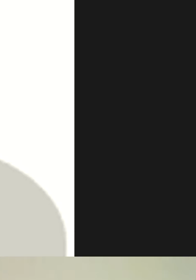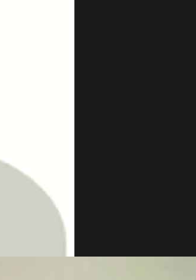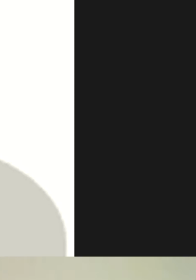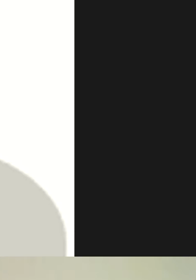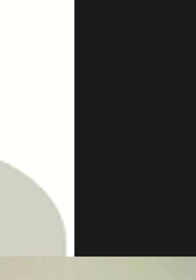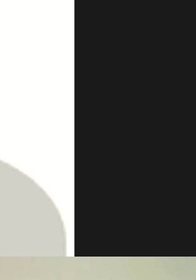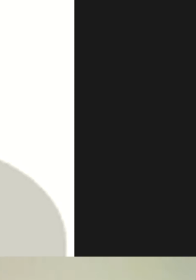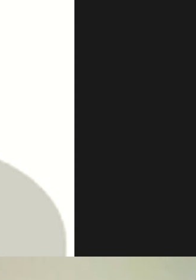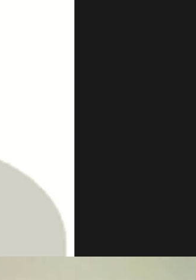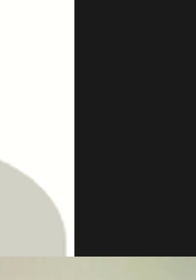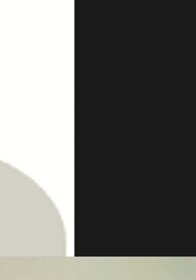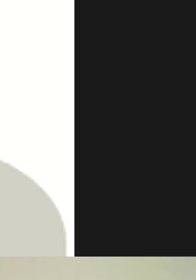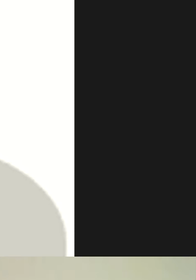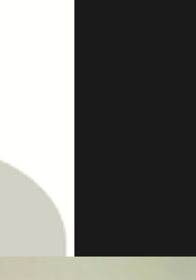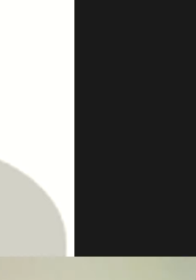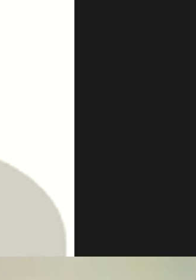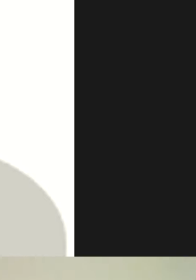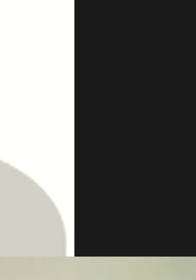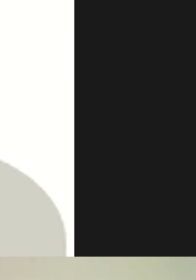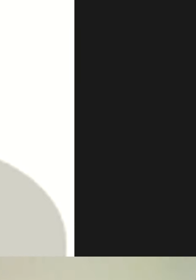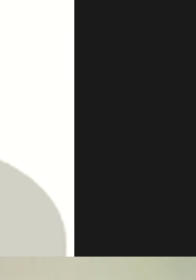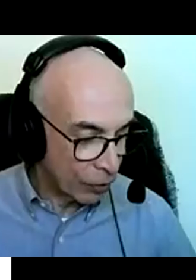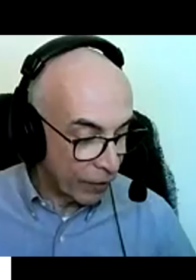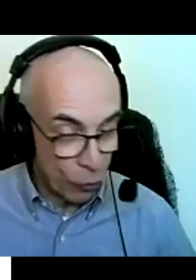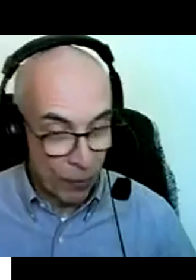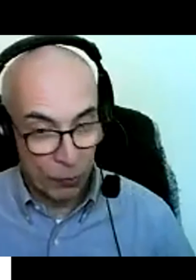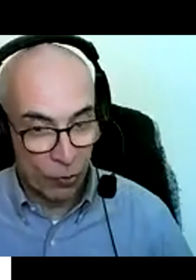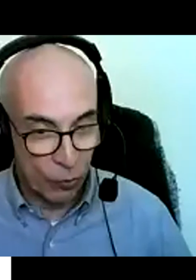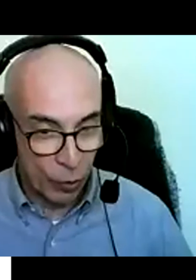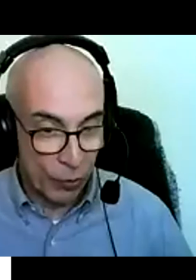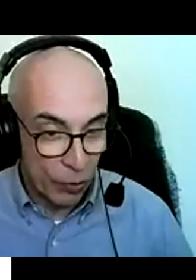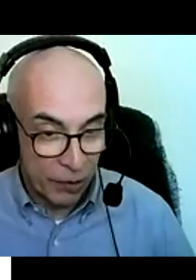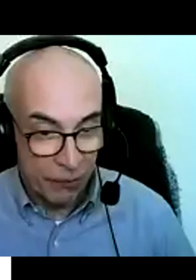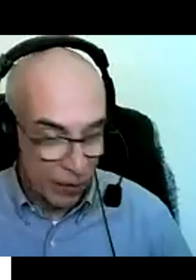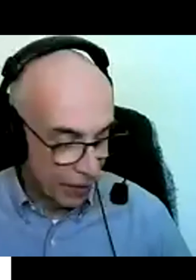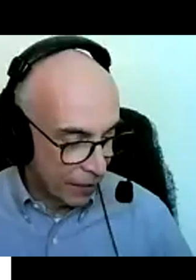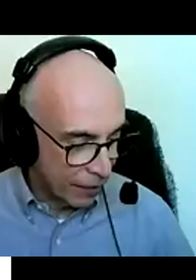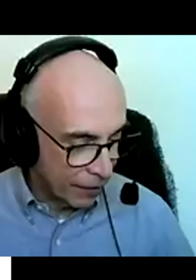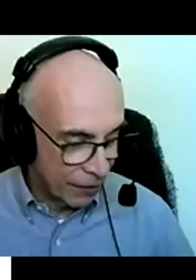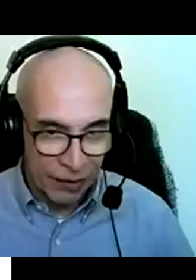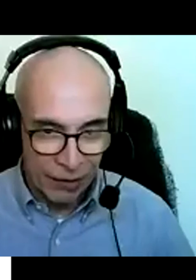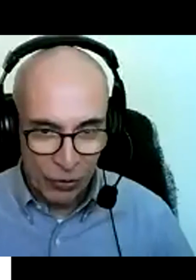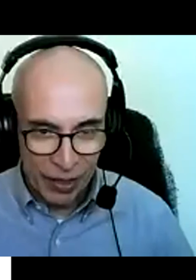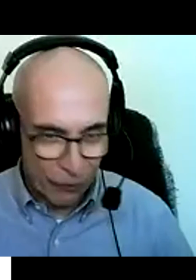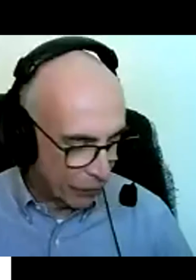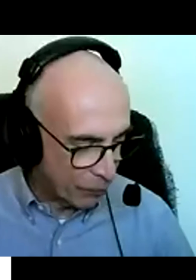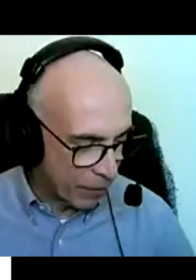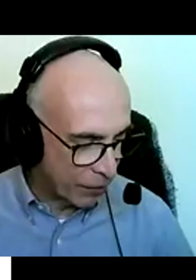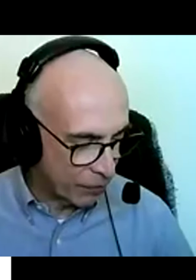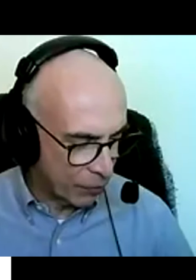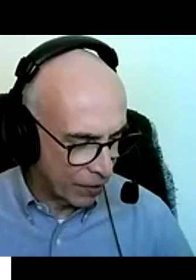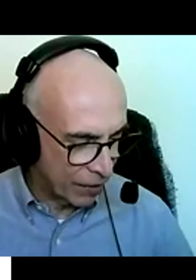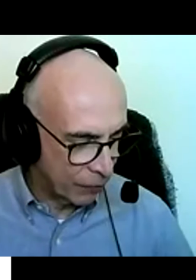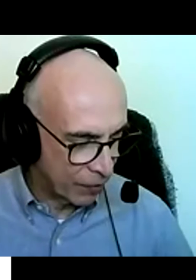E vamos passar já então ao grupo seguinte, que vai ser um slot que vai ser ocupado por 2 pessoas. Não sei quem vai falar